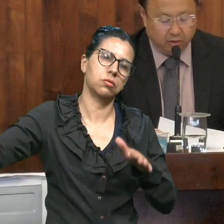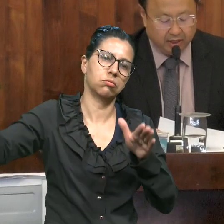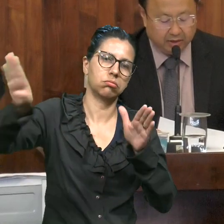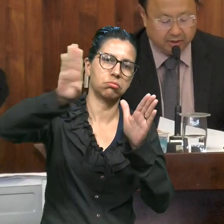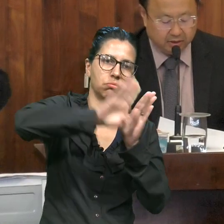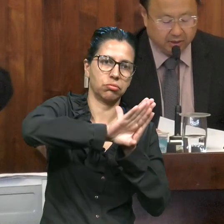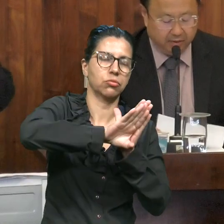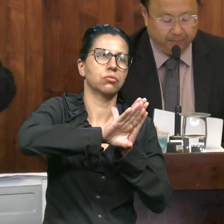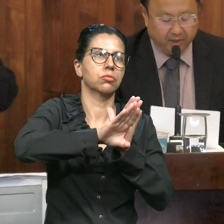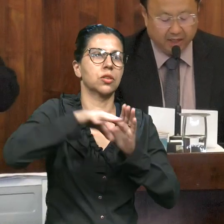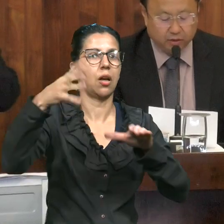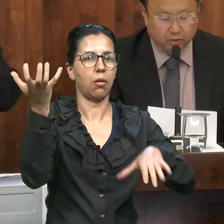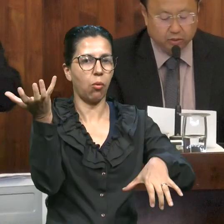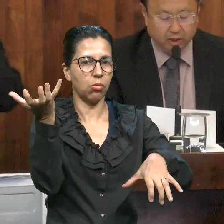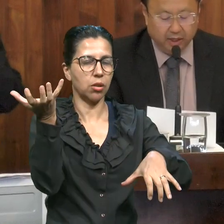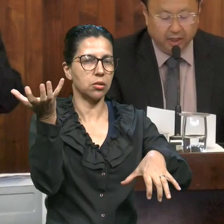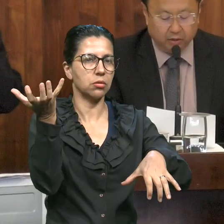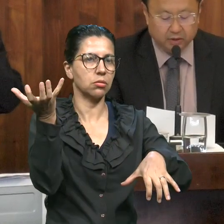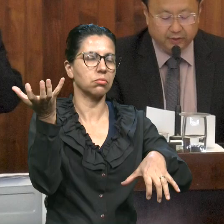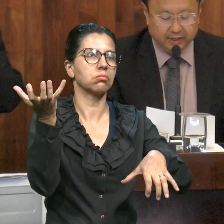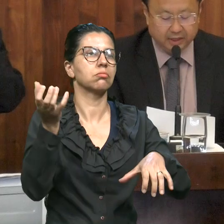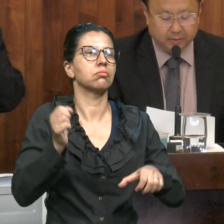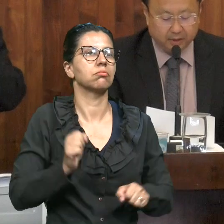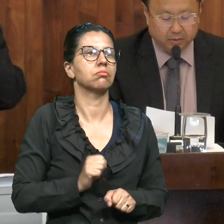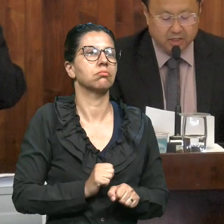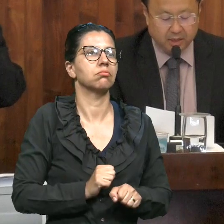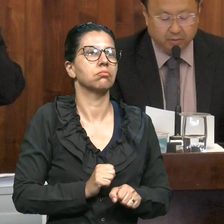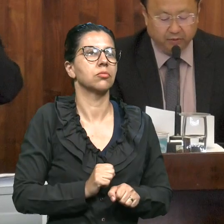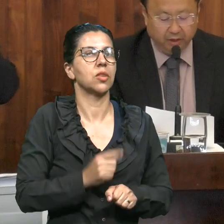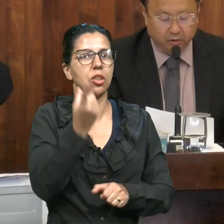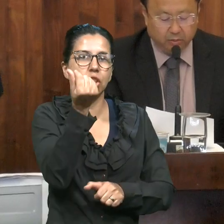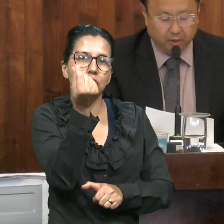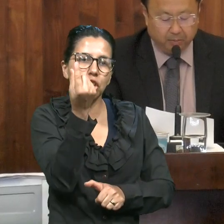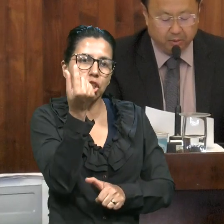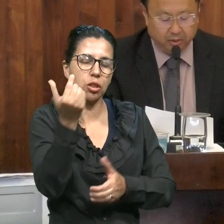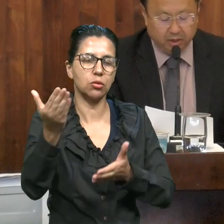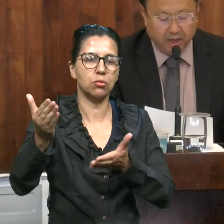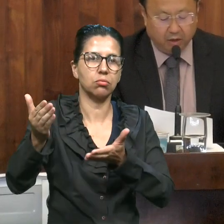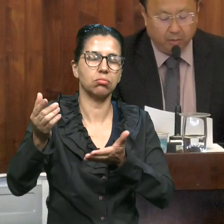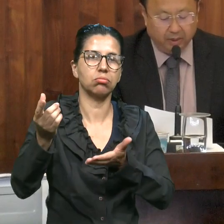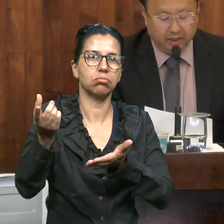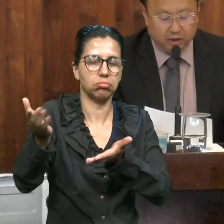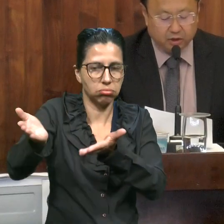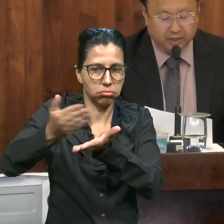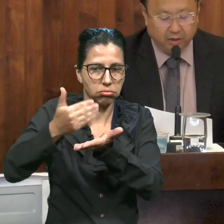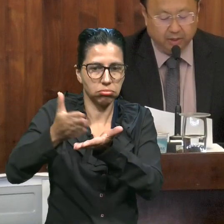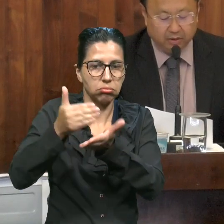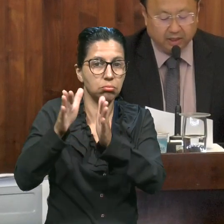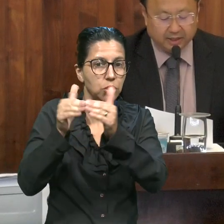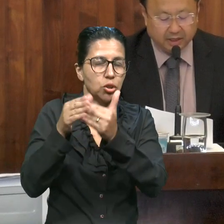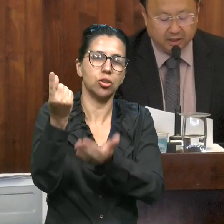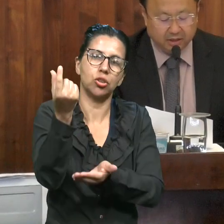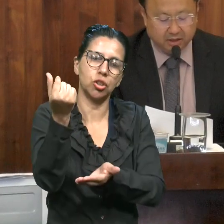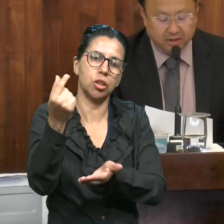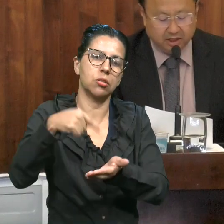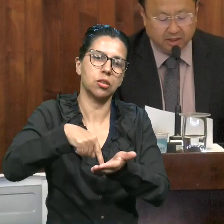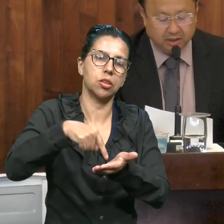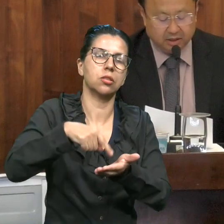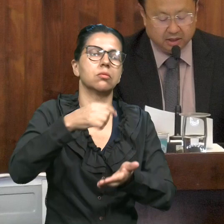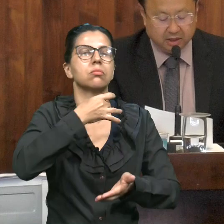Local: Congresso Nacional. Assunto: recursos financeiros para o município, veículo próprio, acompanhante José Roberto